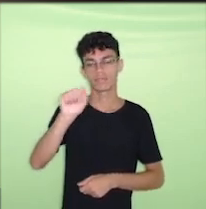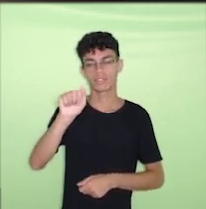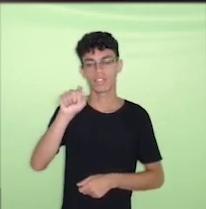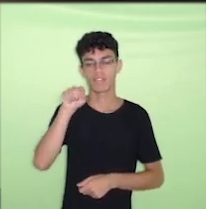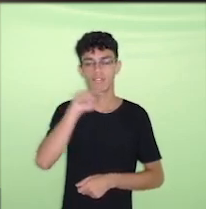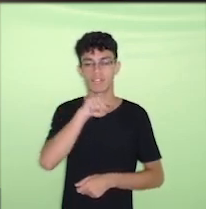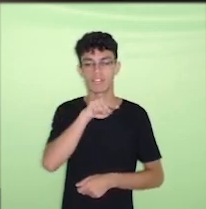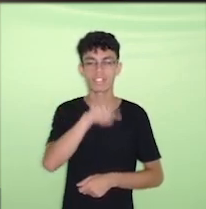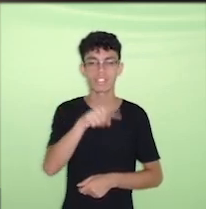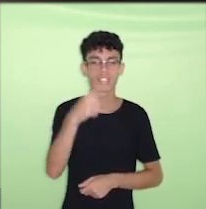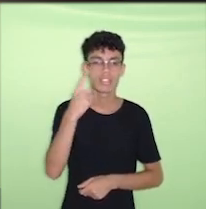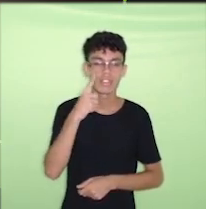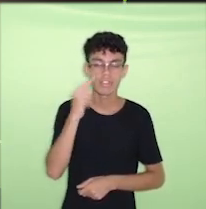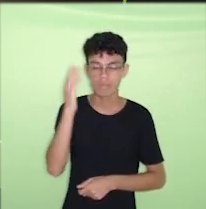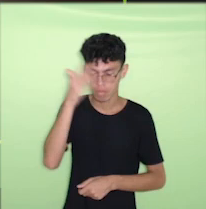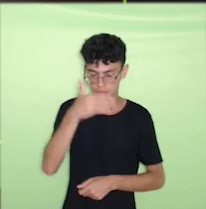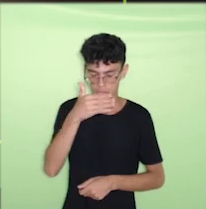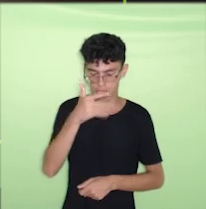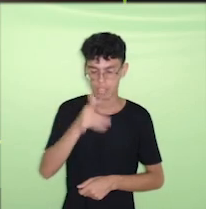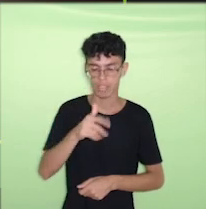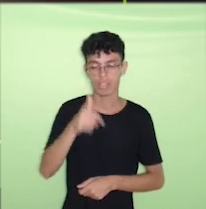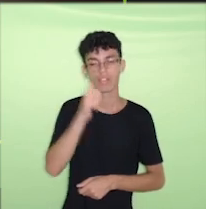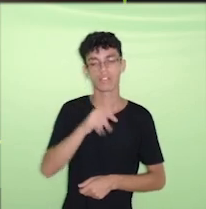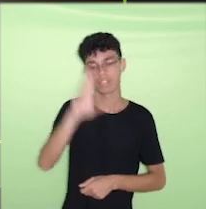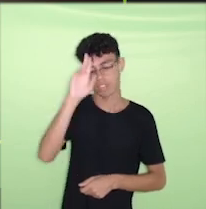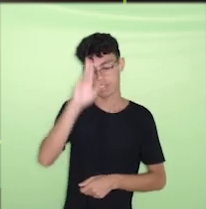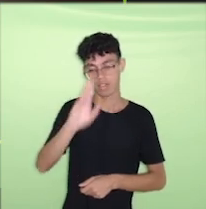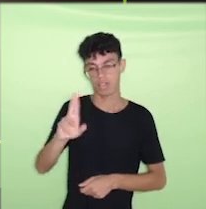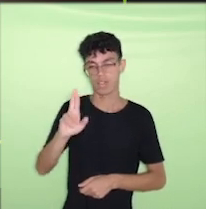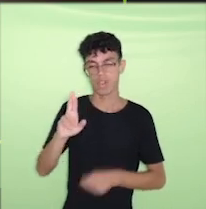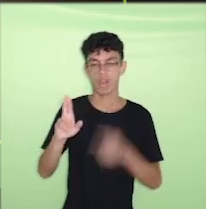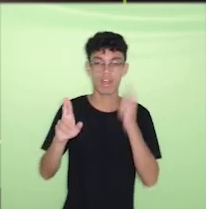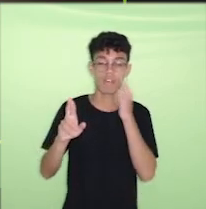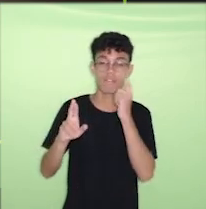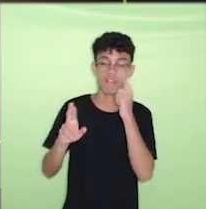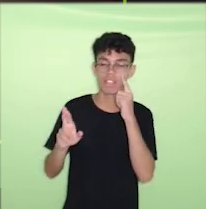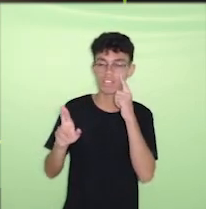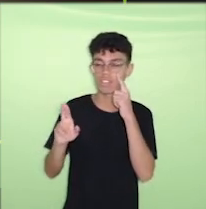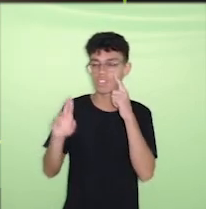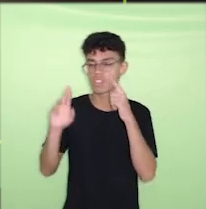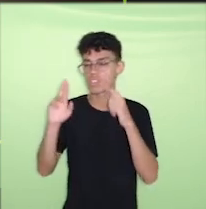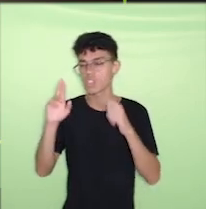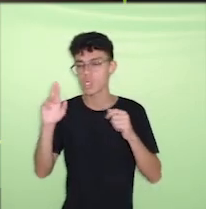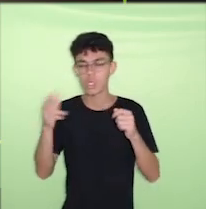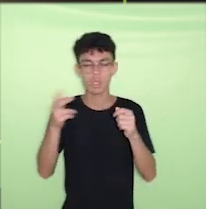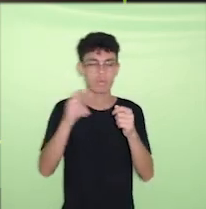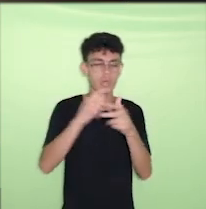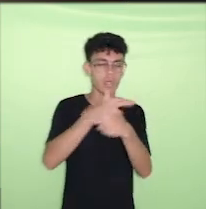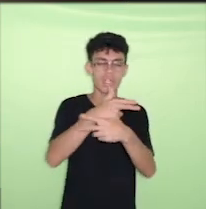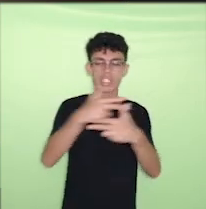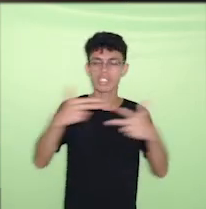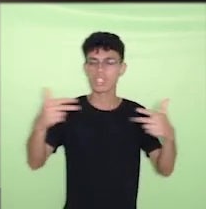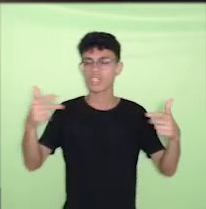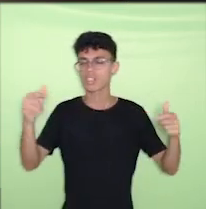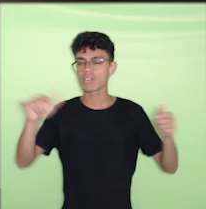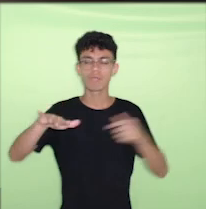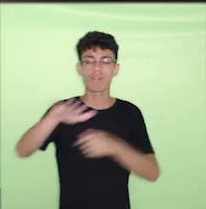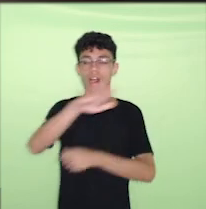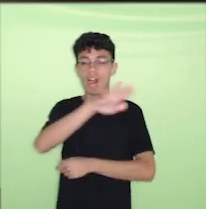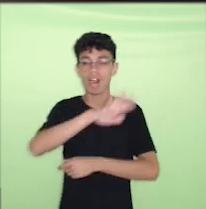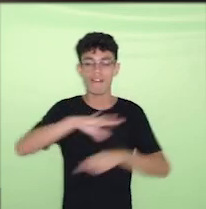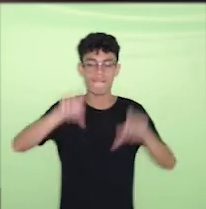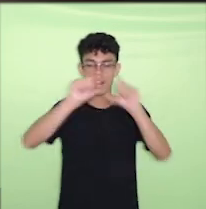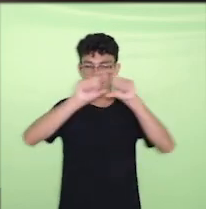está cega. Senhora, meu olhar ele pode ver o mais fundo das coisas. Nada de grandes